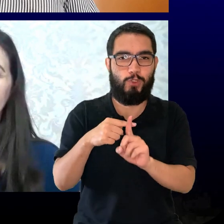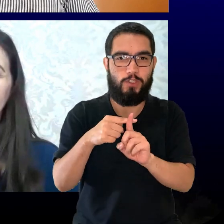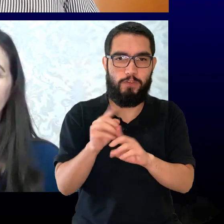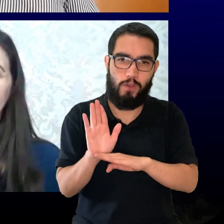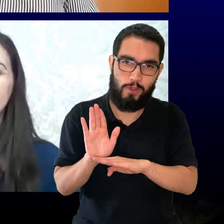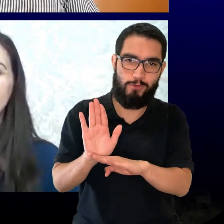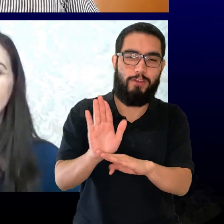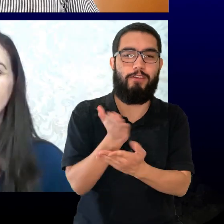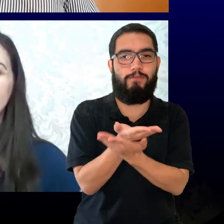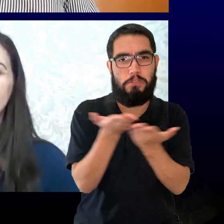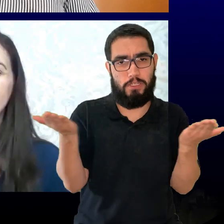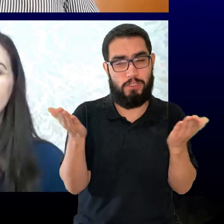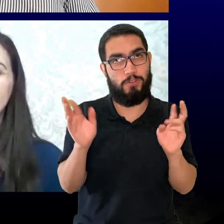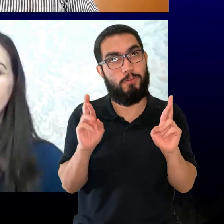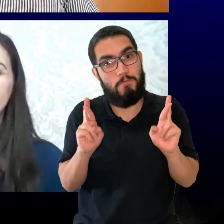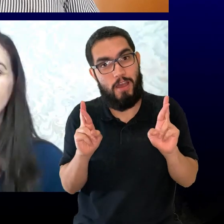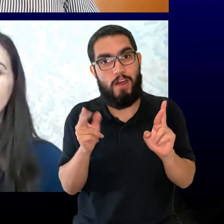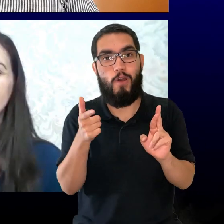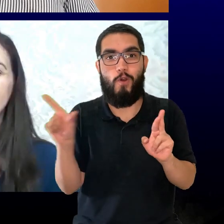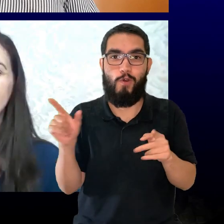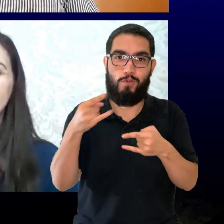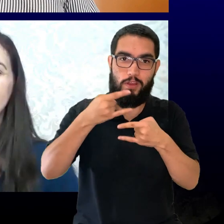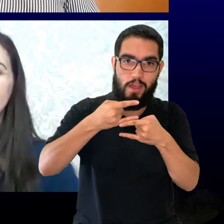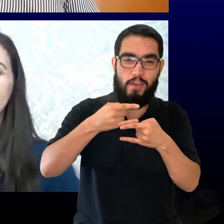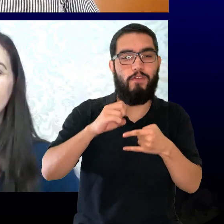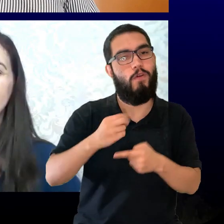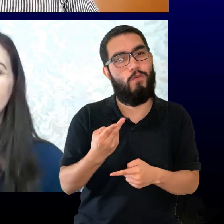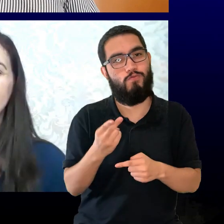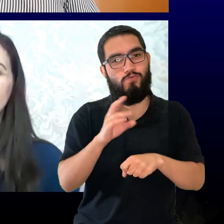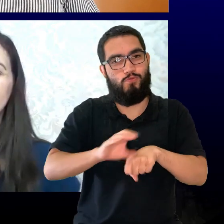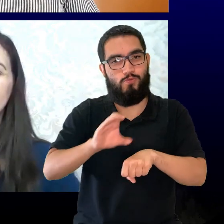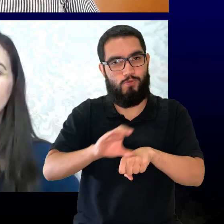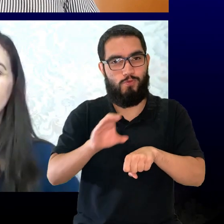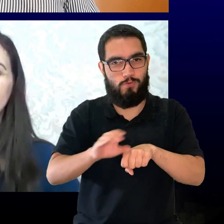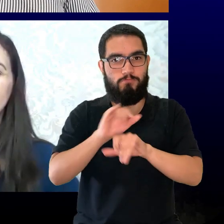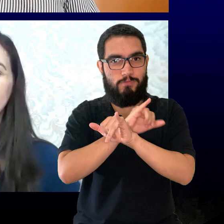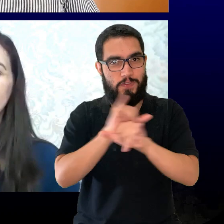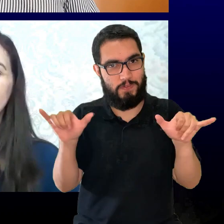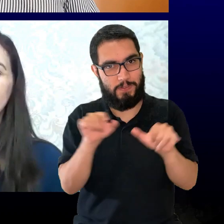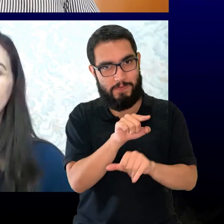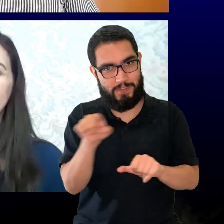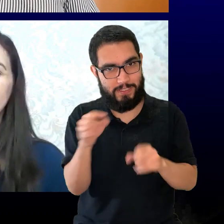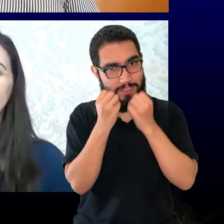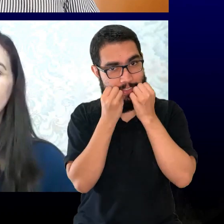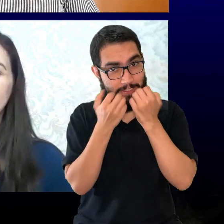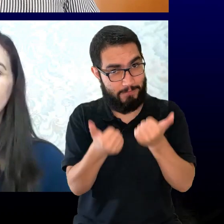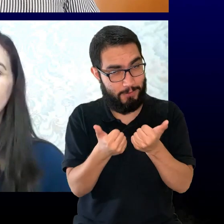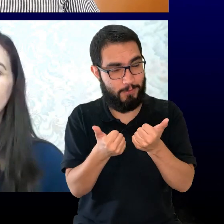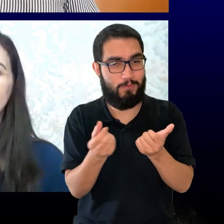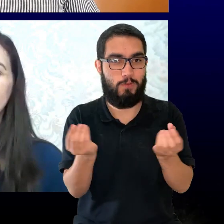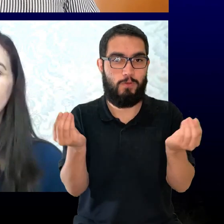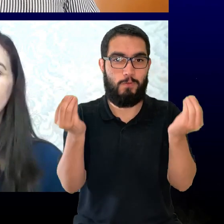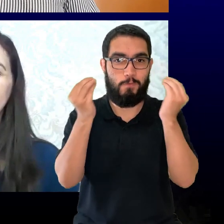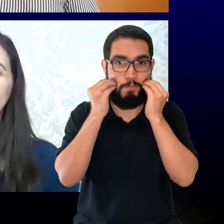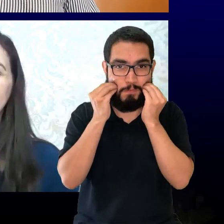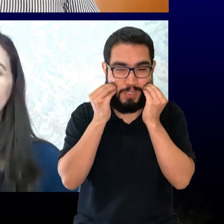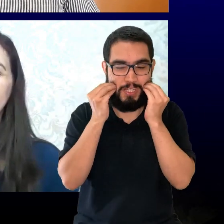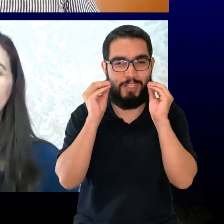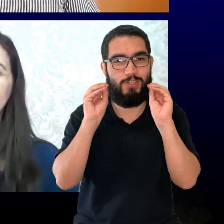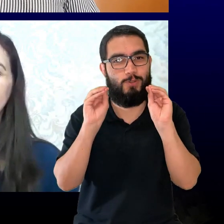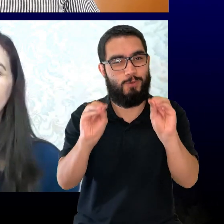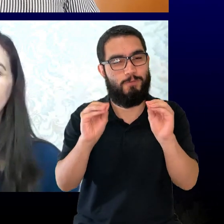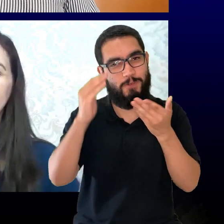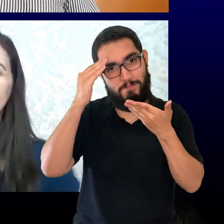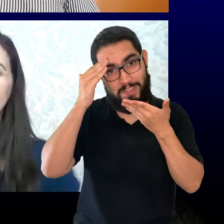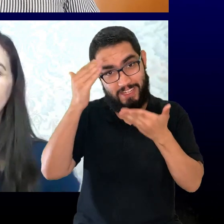para vocês. Quem sabe aí numa próxima live ou algum curso, nós vamos estar divulgando para vocês, tá bom? Um